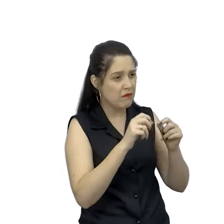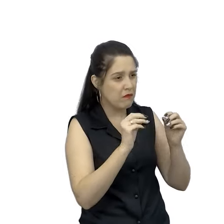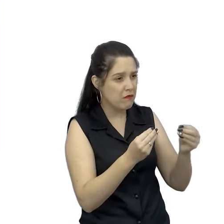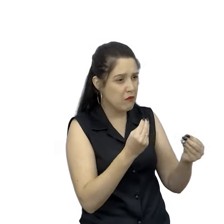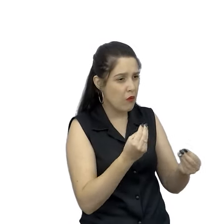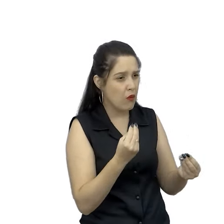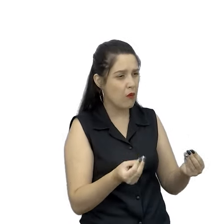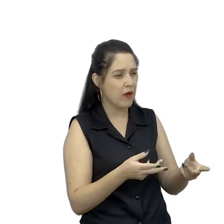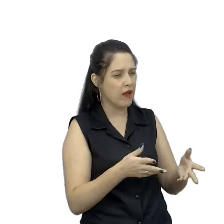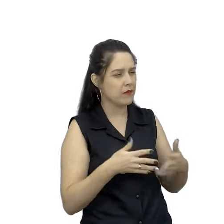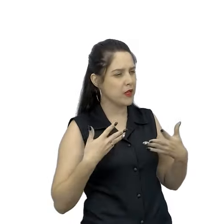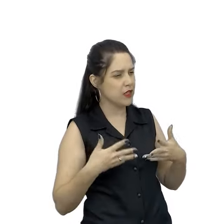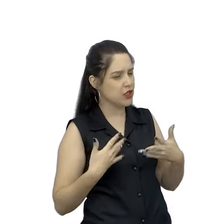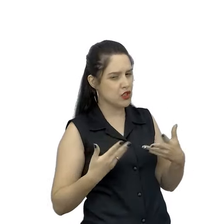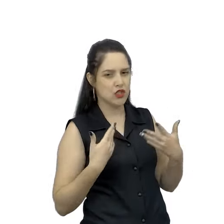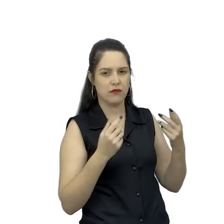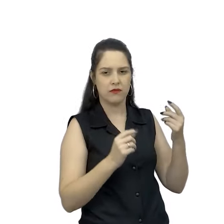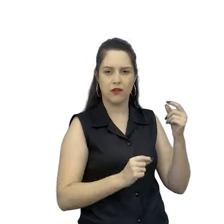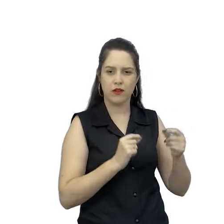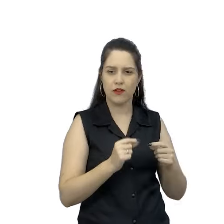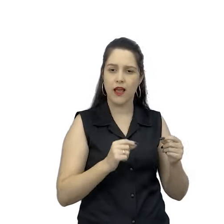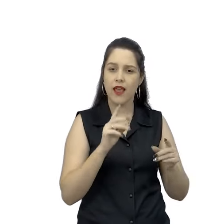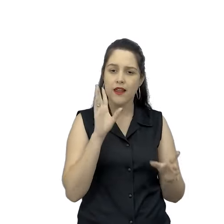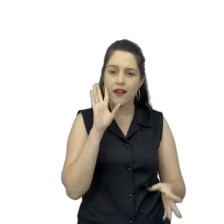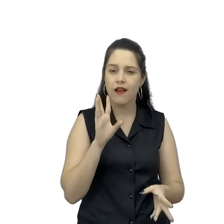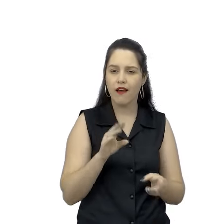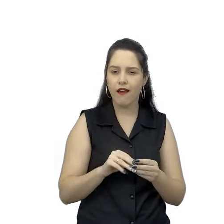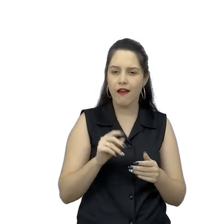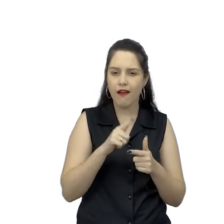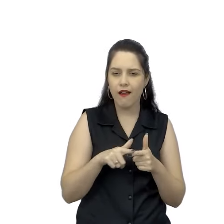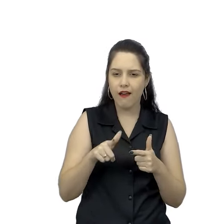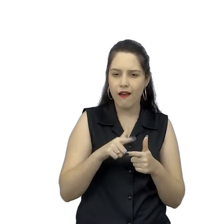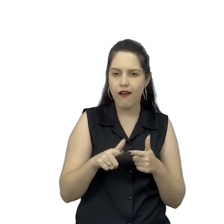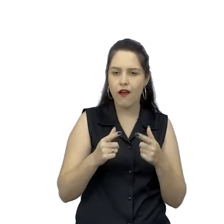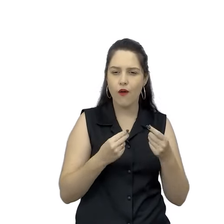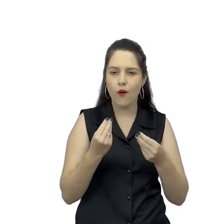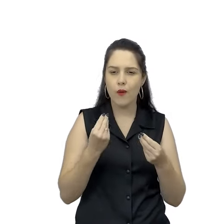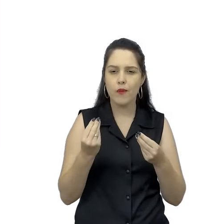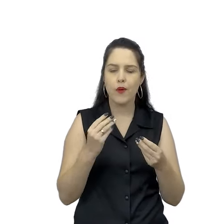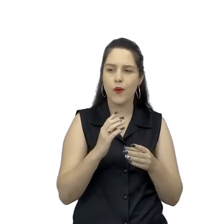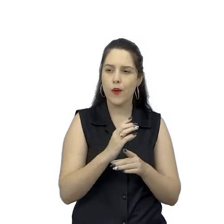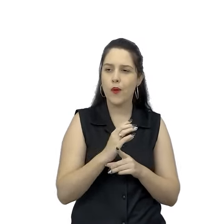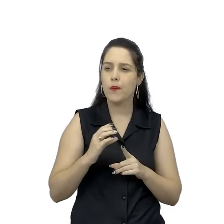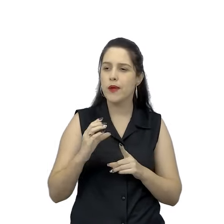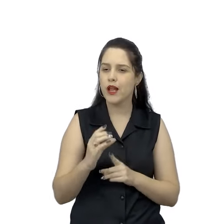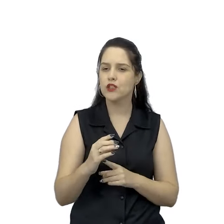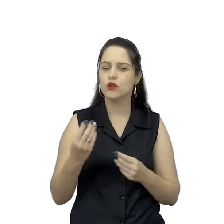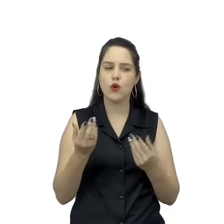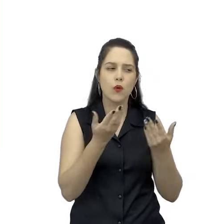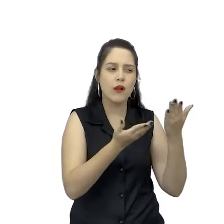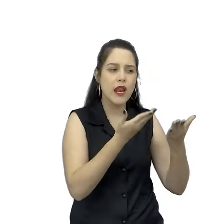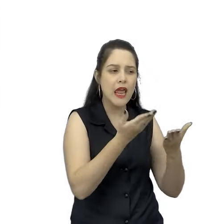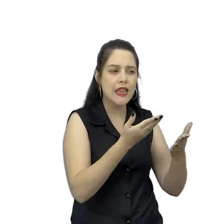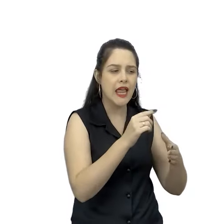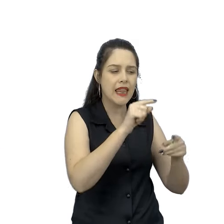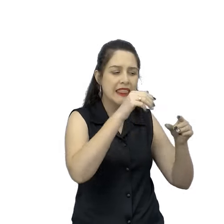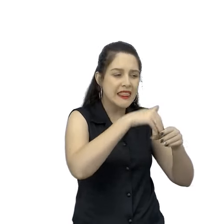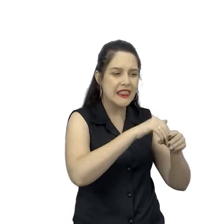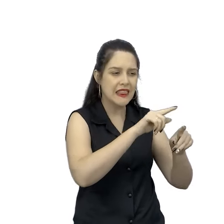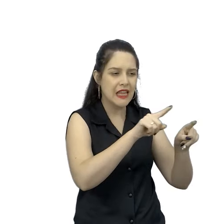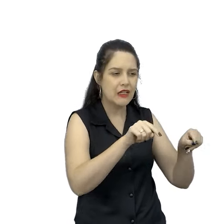sua perspectiva, essa construção, esse trabalho colaborativo, como ele se dá em sala de aula, quando esses estudantes